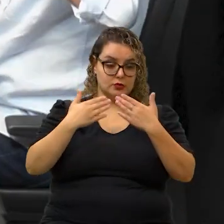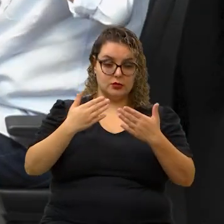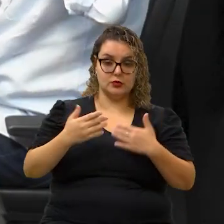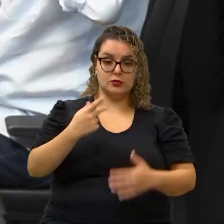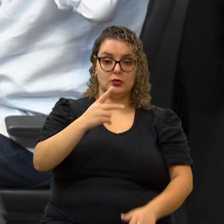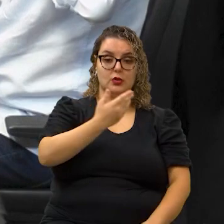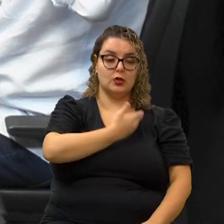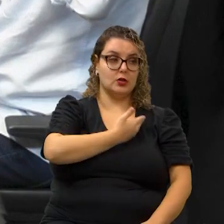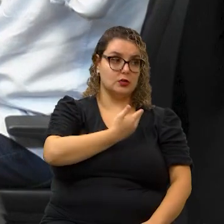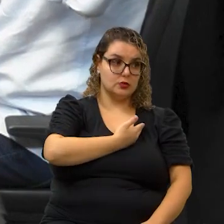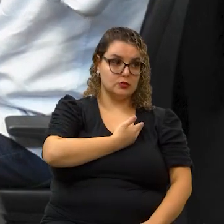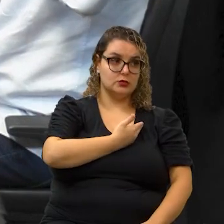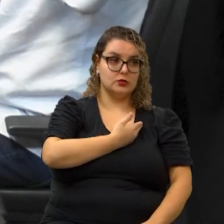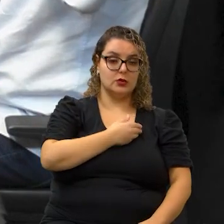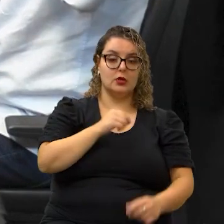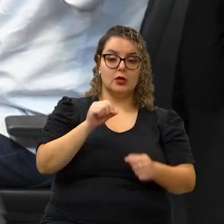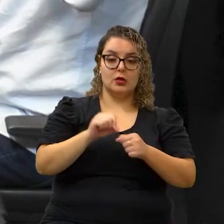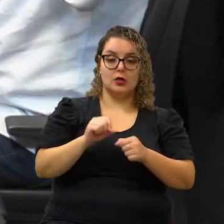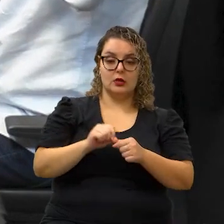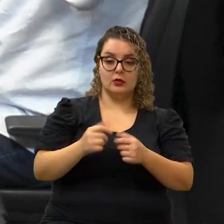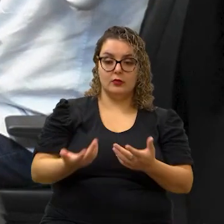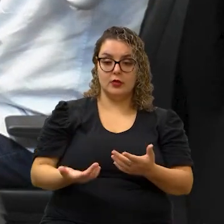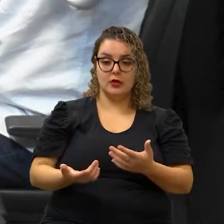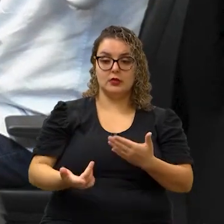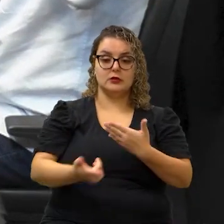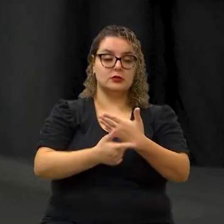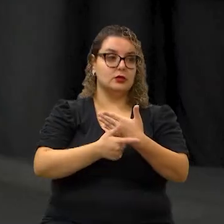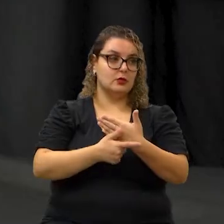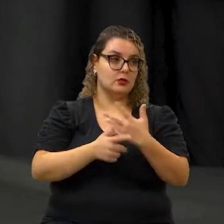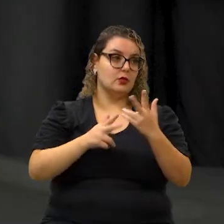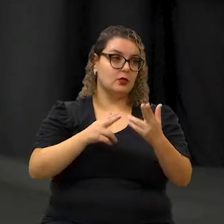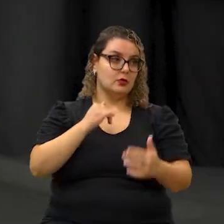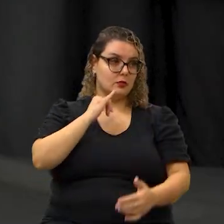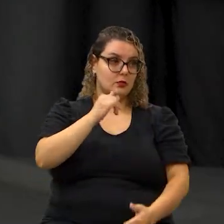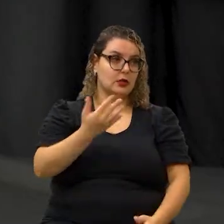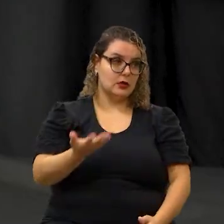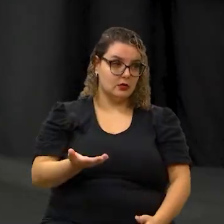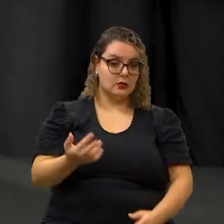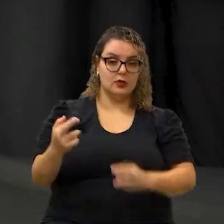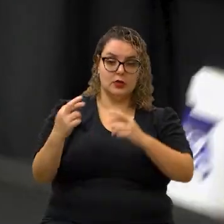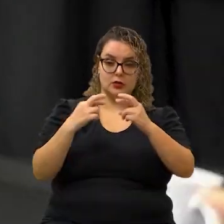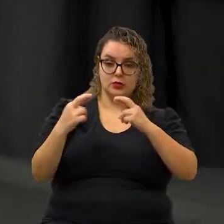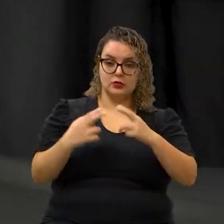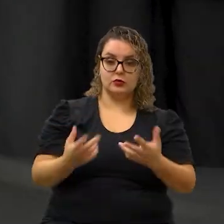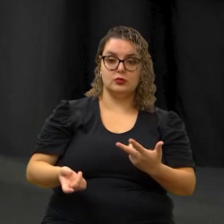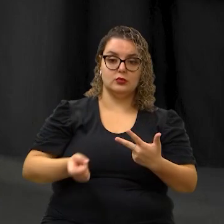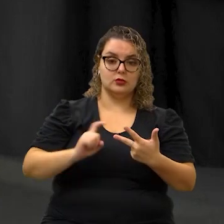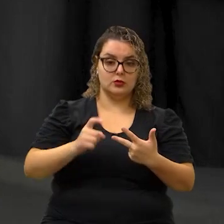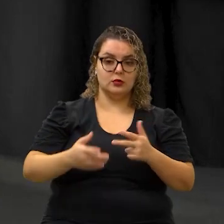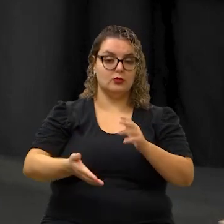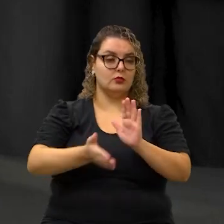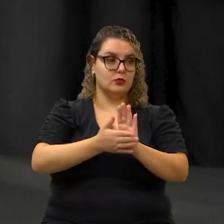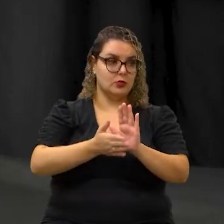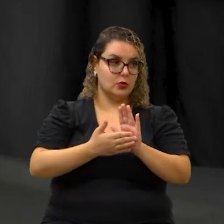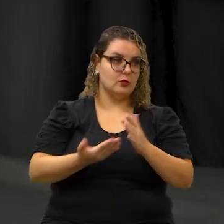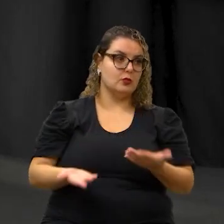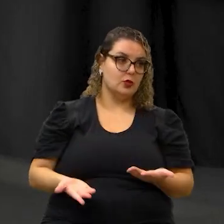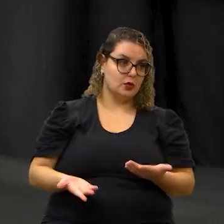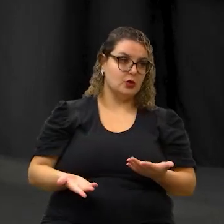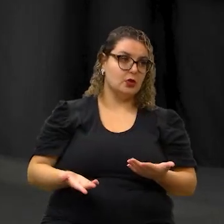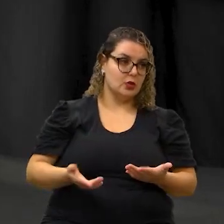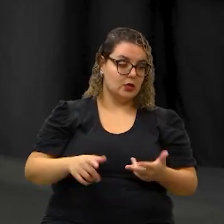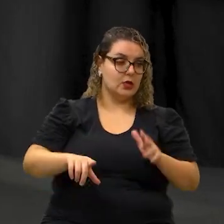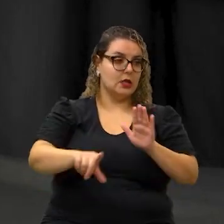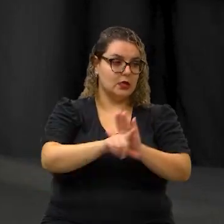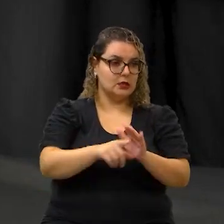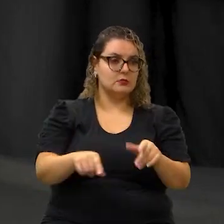tenho conversado bastante com seus colegas, ele faz muito desse papel, né, como você disse, fiscalizar o executivo, propor